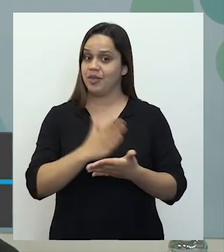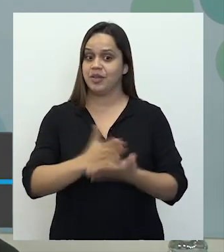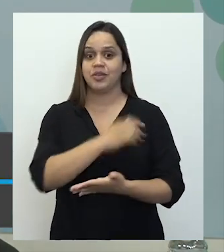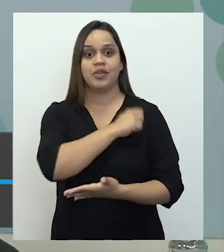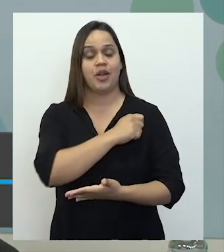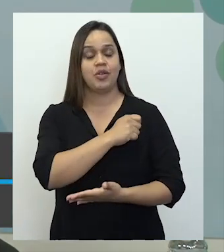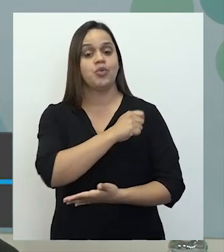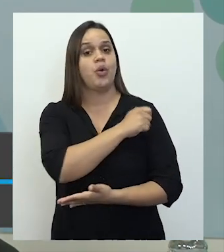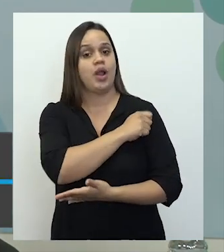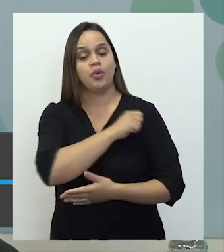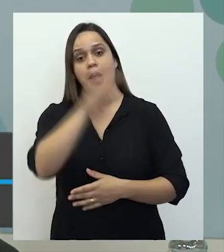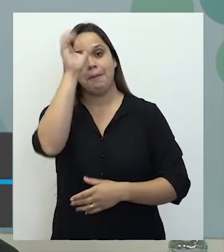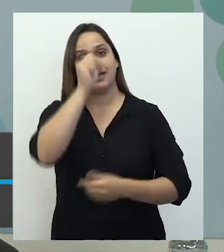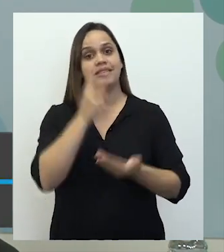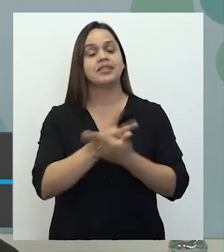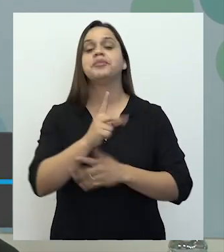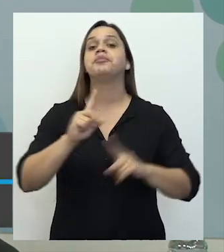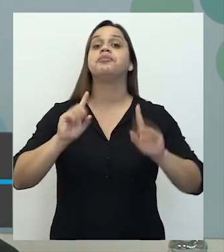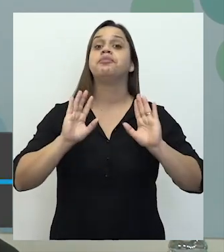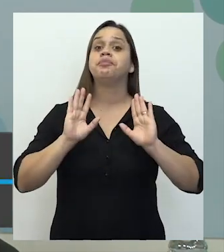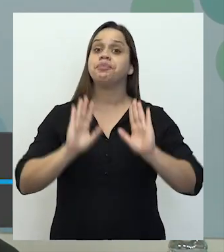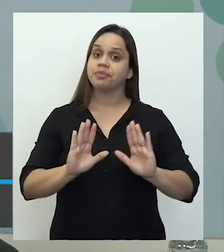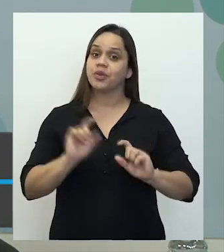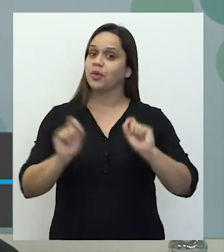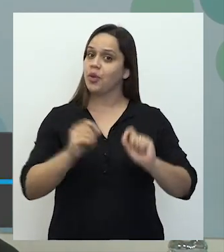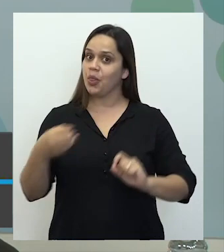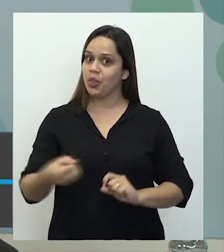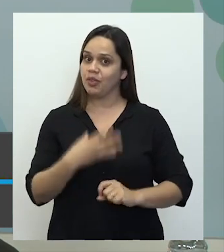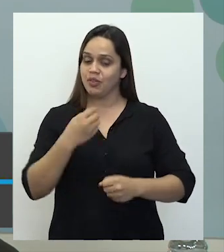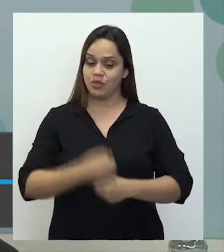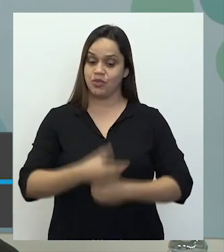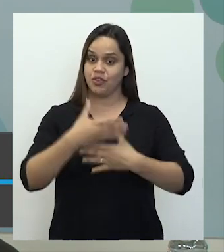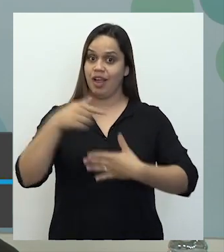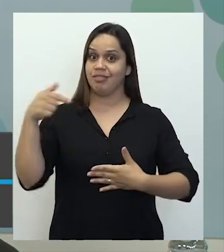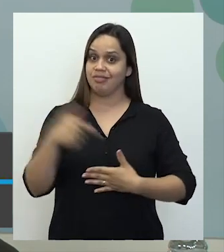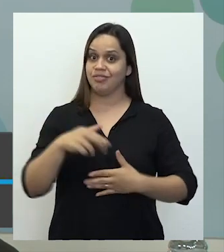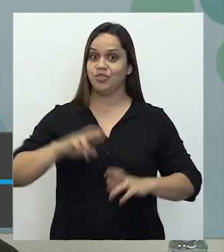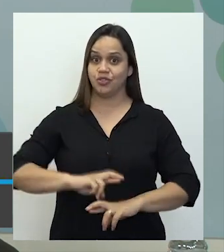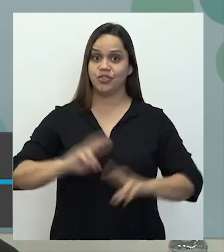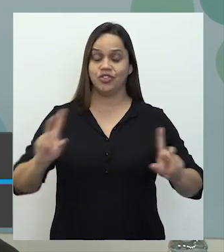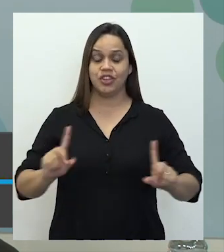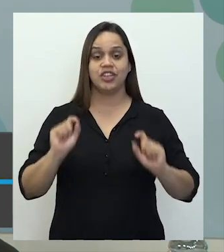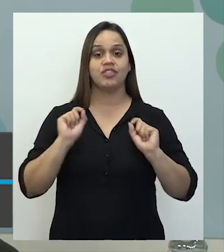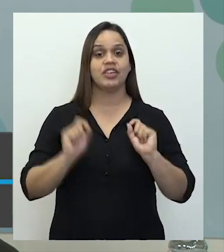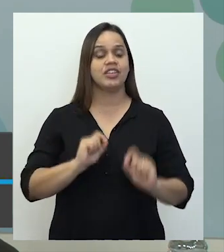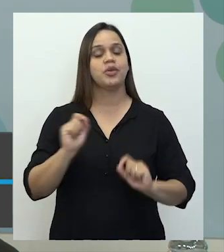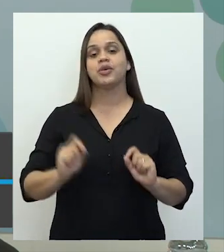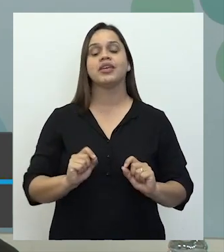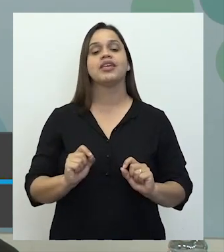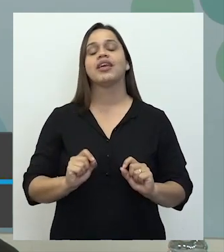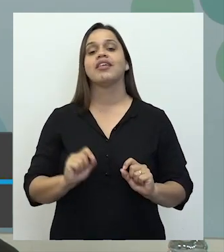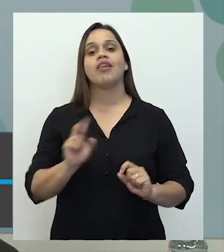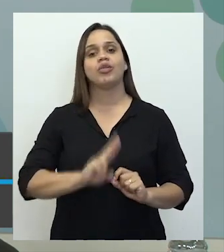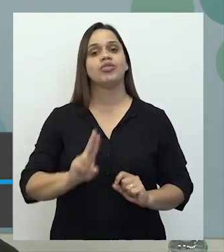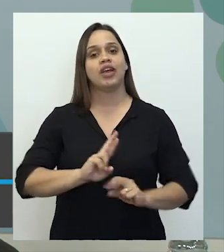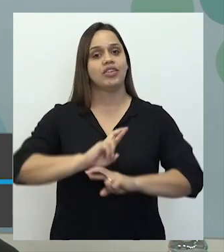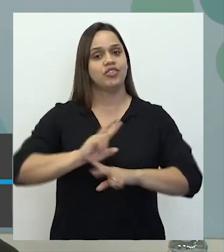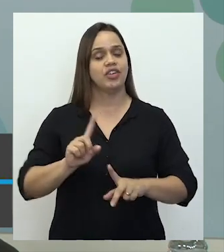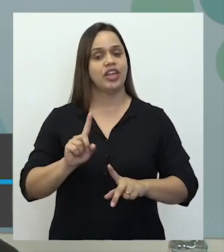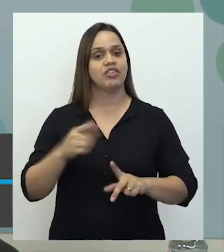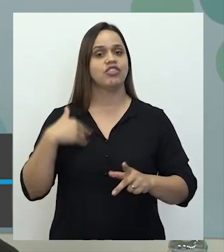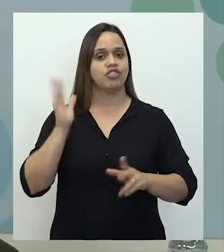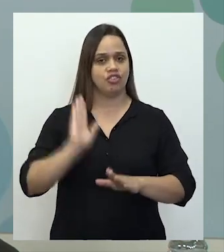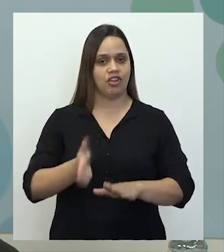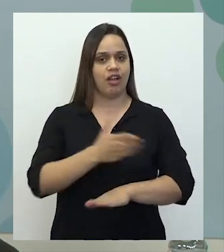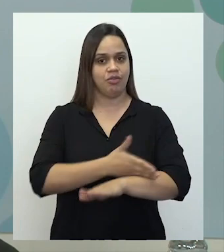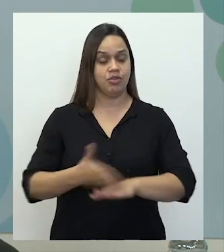aluno Aprender Sempre, porém com uma novidade aí no chat, né? Nós vamos trabalhar de uma maneirinha um pouquinho diferente do que a gente vinha